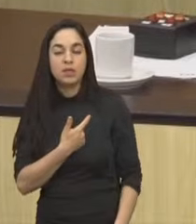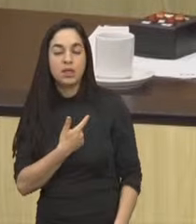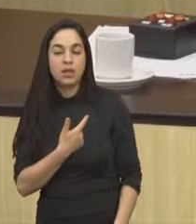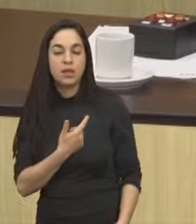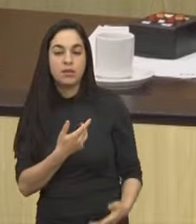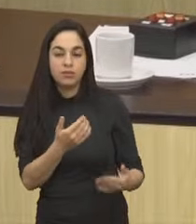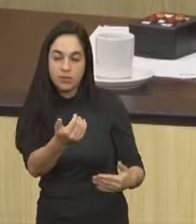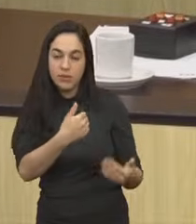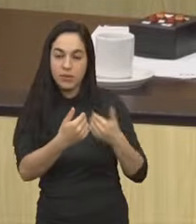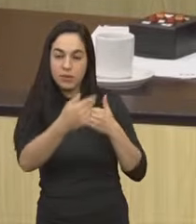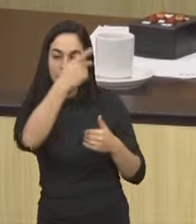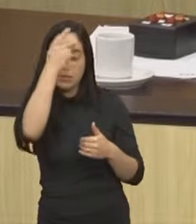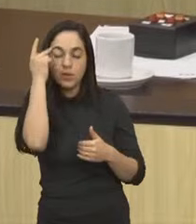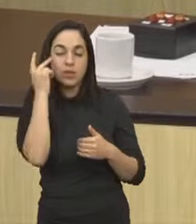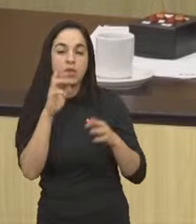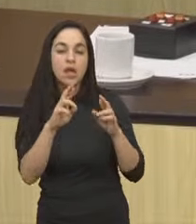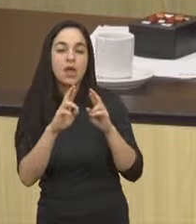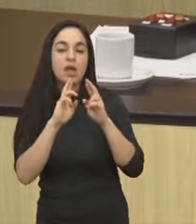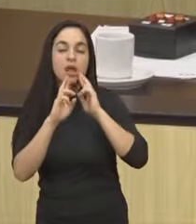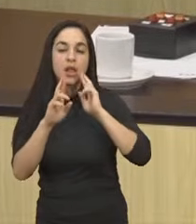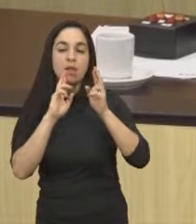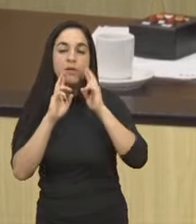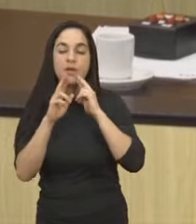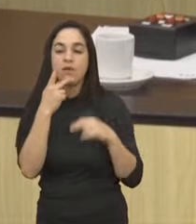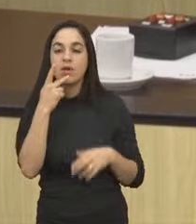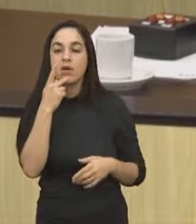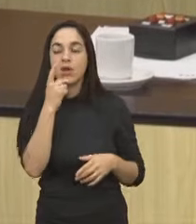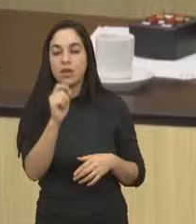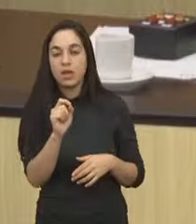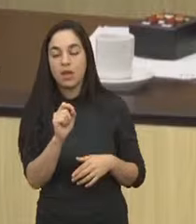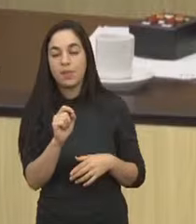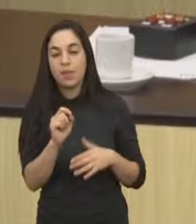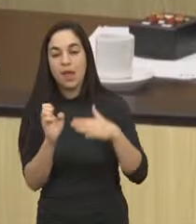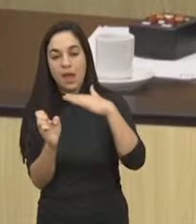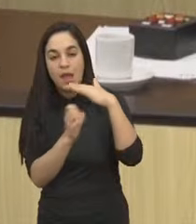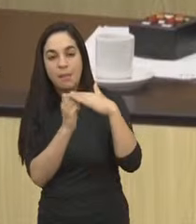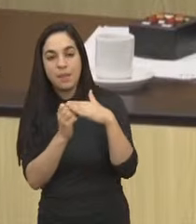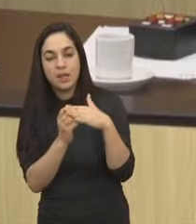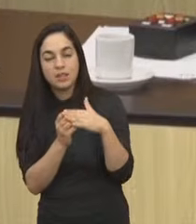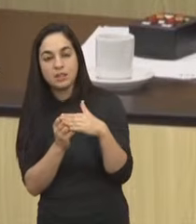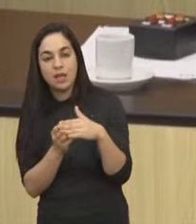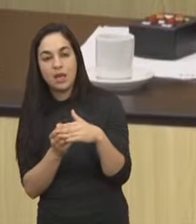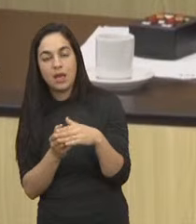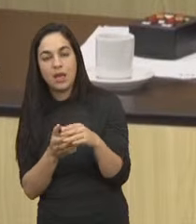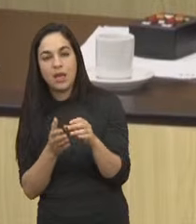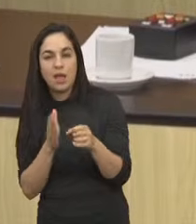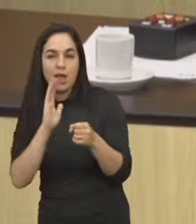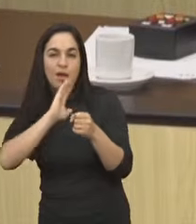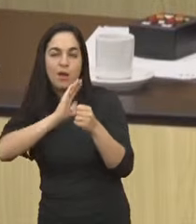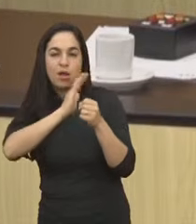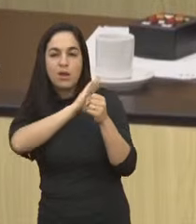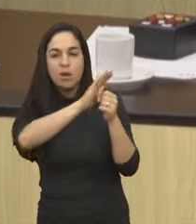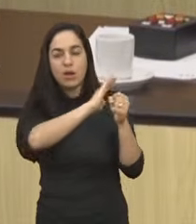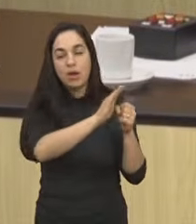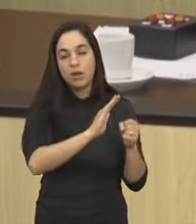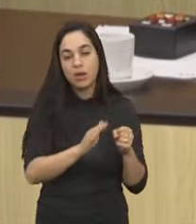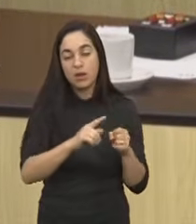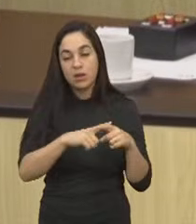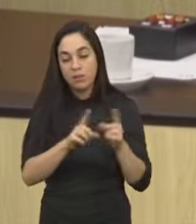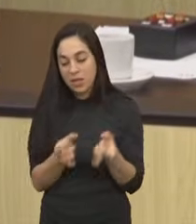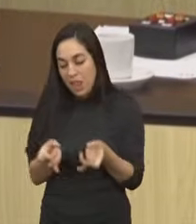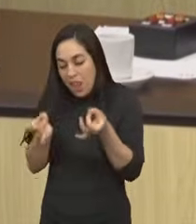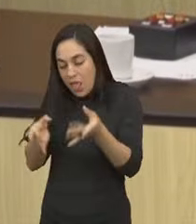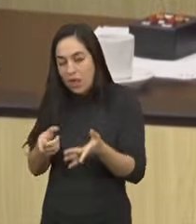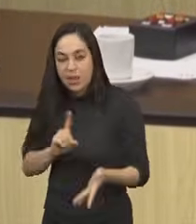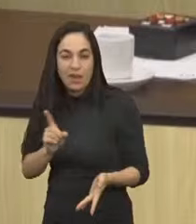que executa a poda deixa de recolher os resíduos que acabam obstruindo a via. Como exemplo